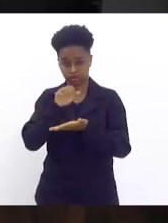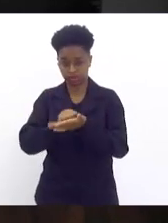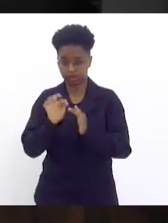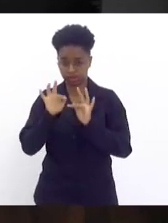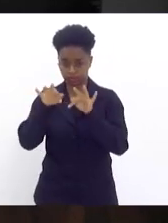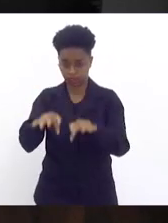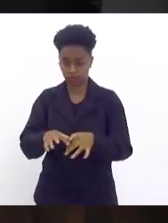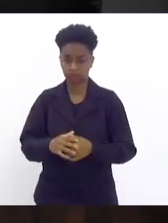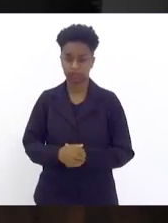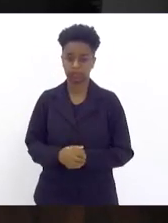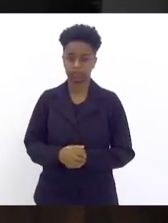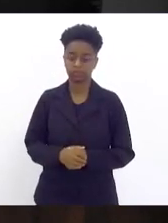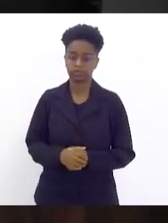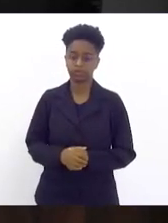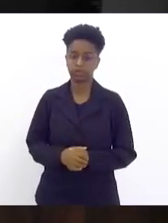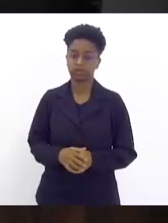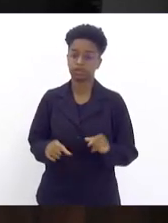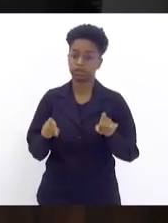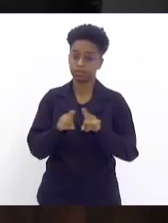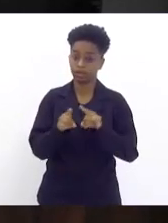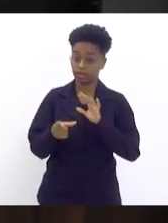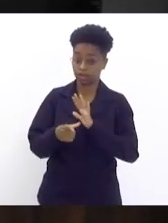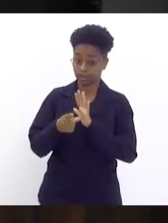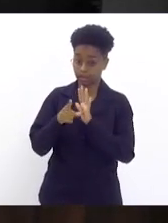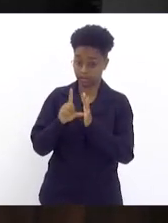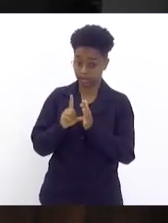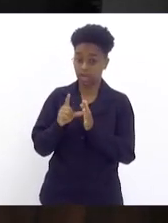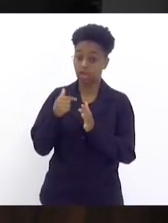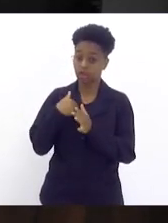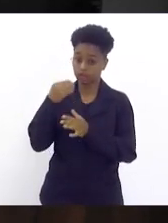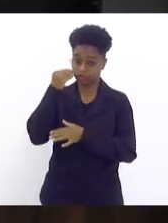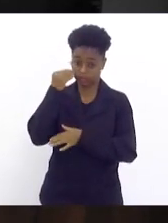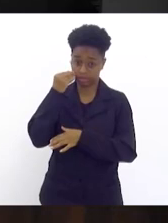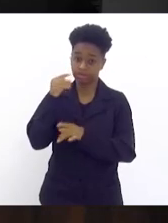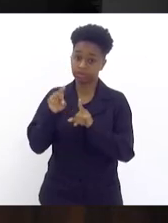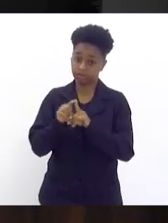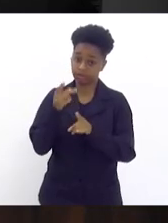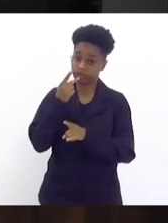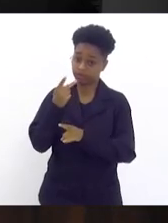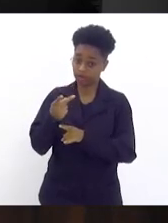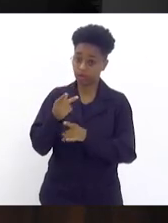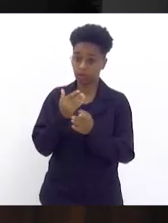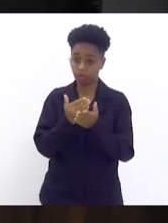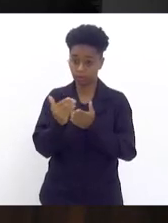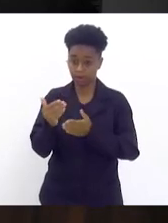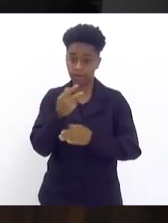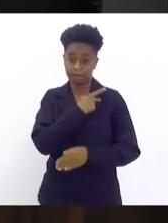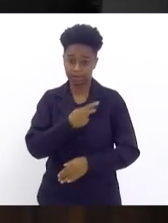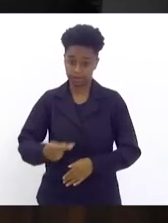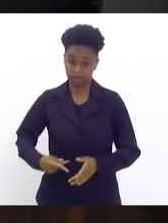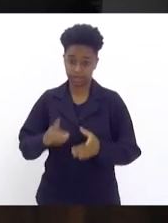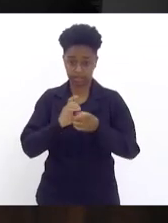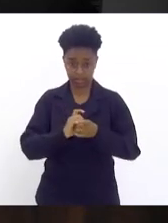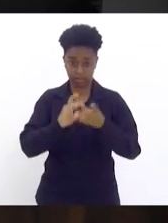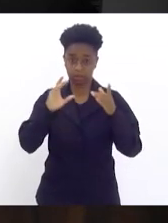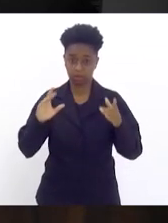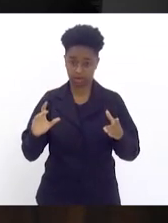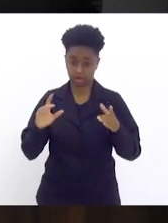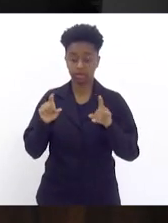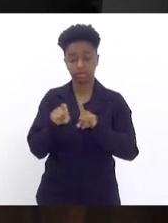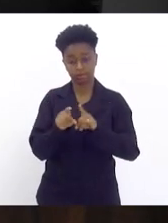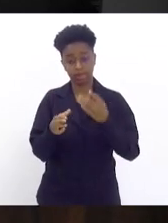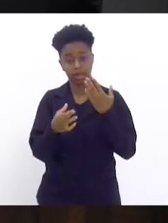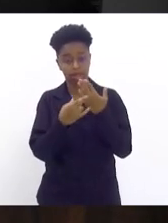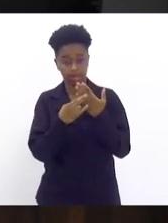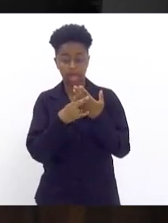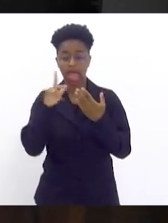e antes de mais nada como a gente tenta e eu falei que no início da sessão se a presidência mais democrática do mundo regimentalmente